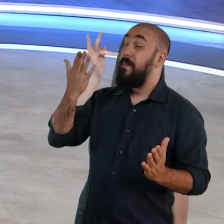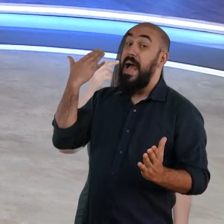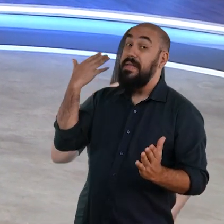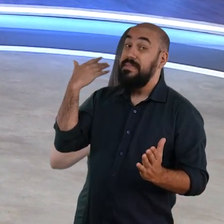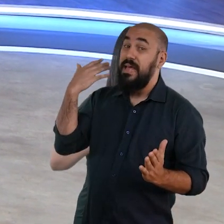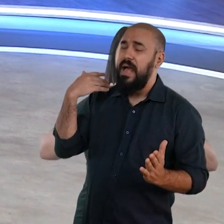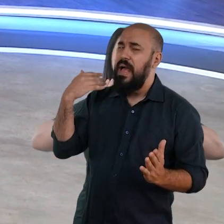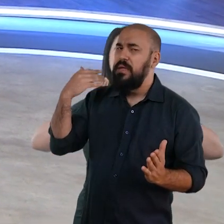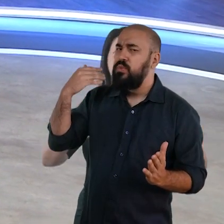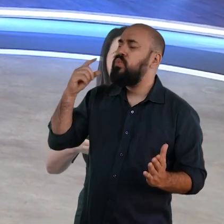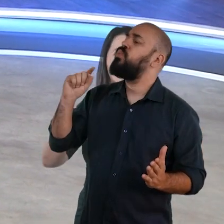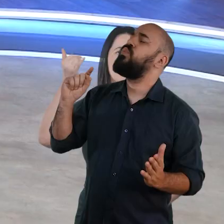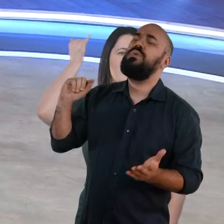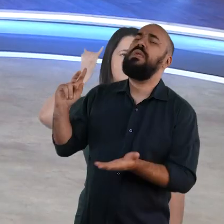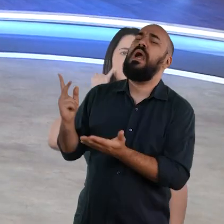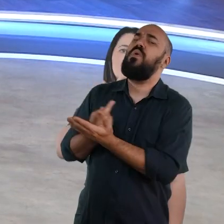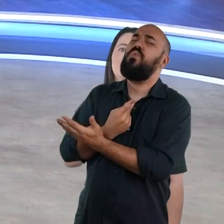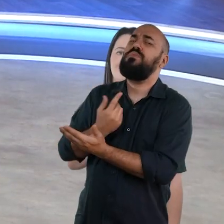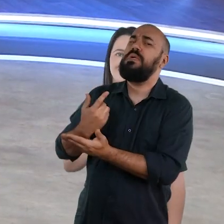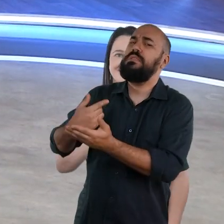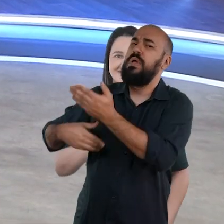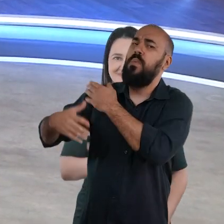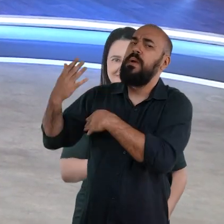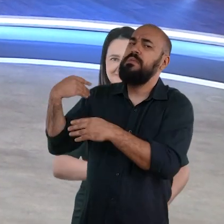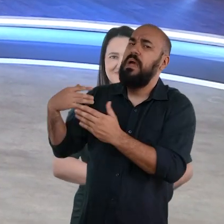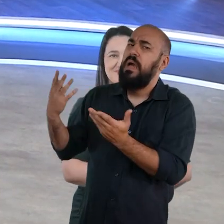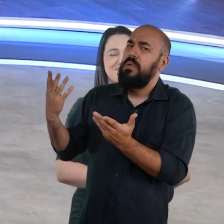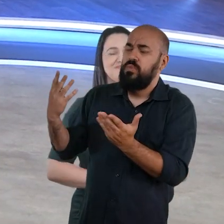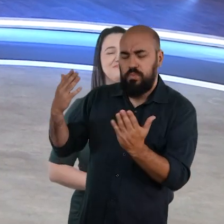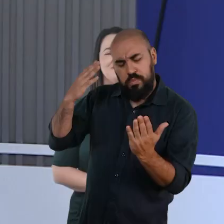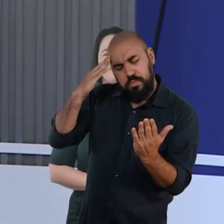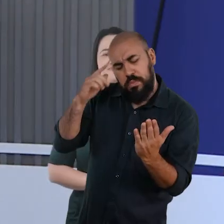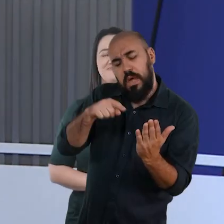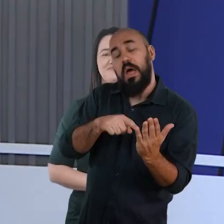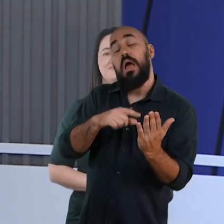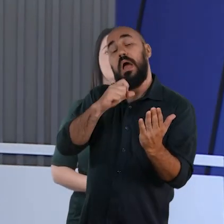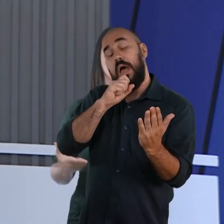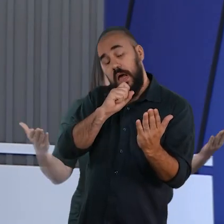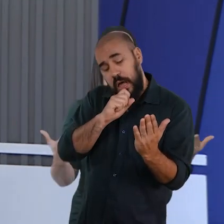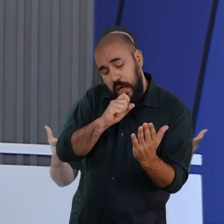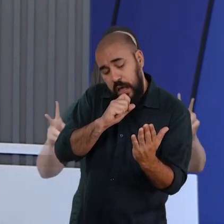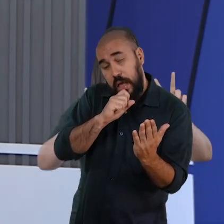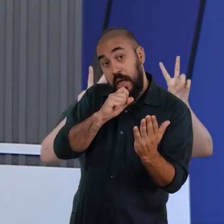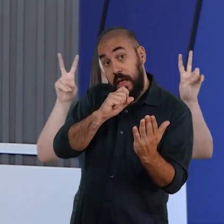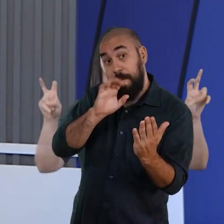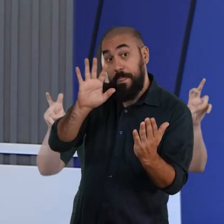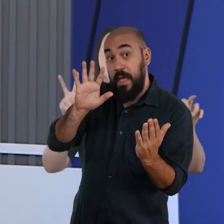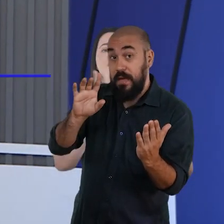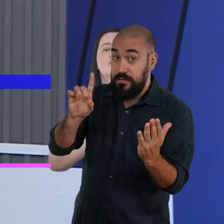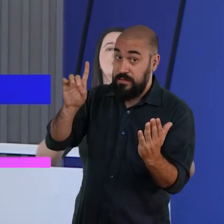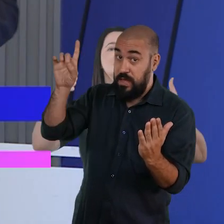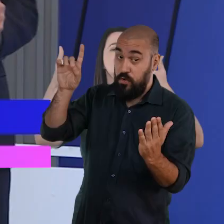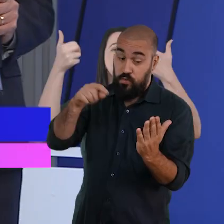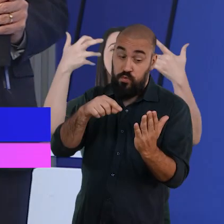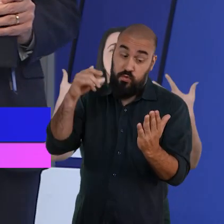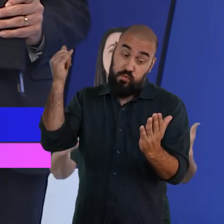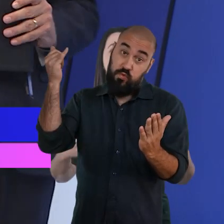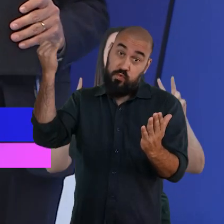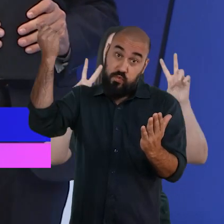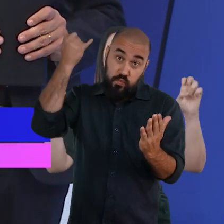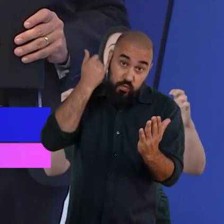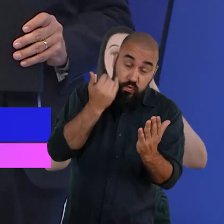futuro porque nós estudamos as profecias. O tema de hoje vai falar sobre